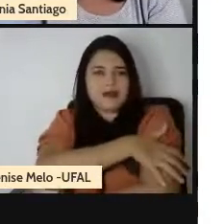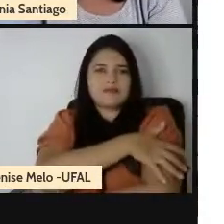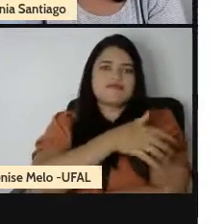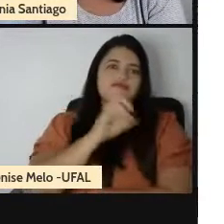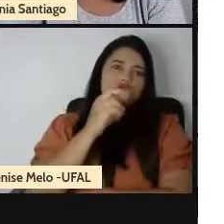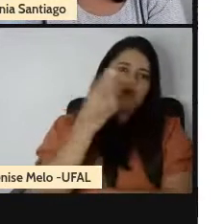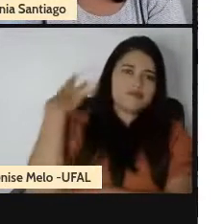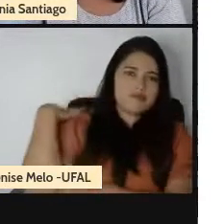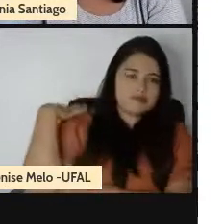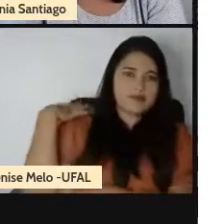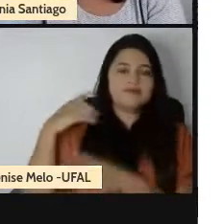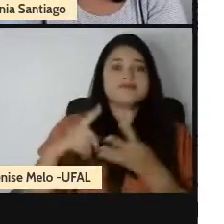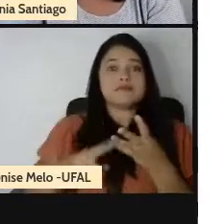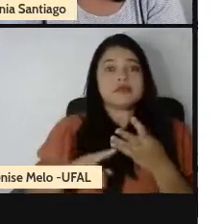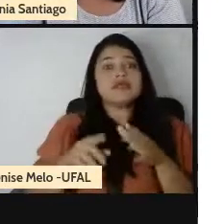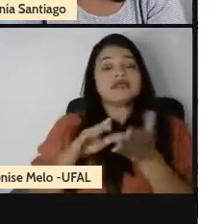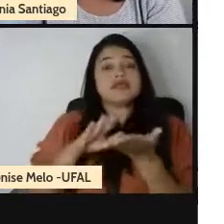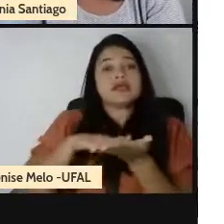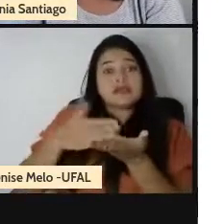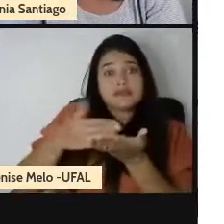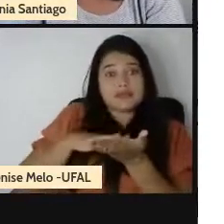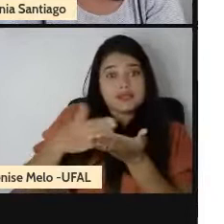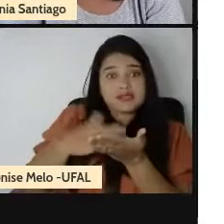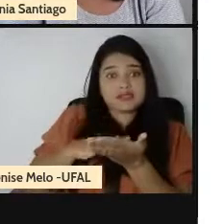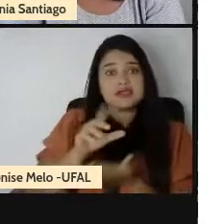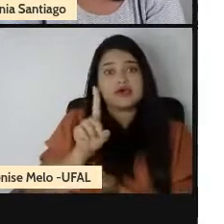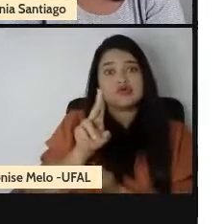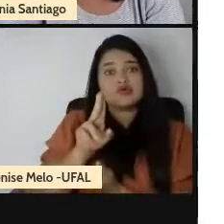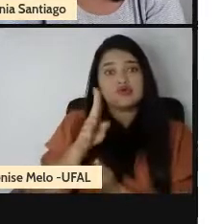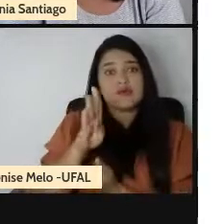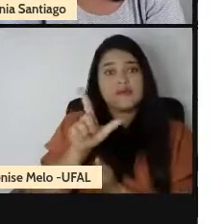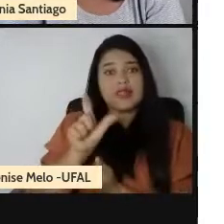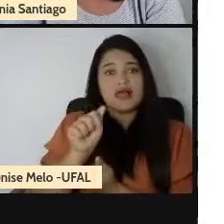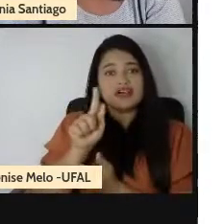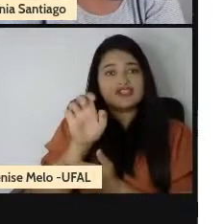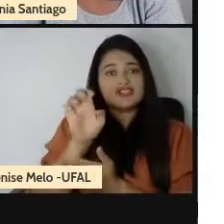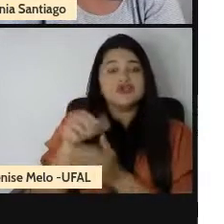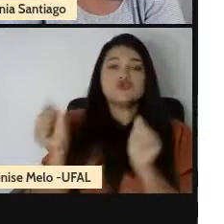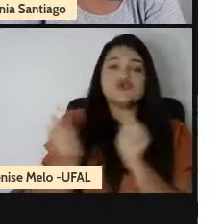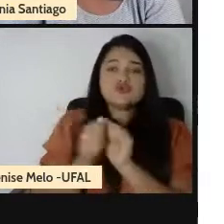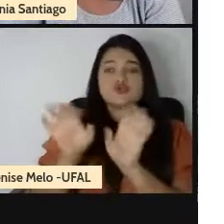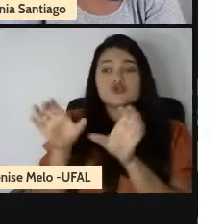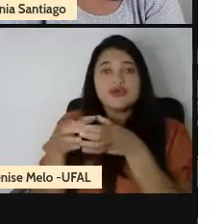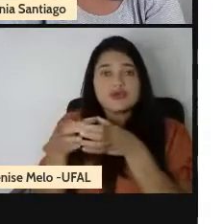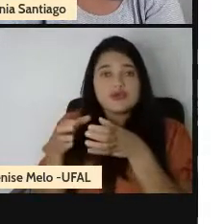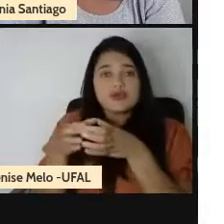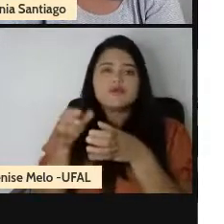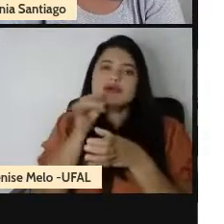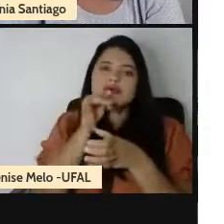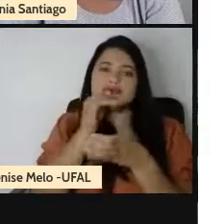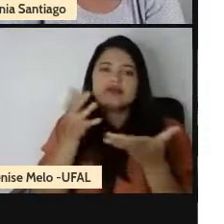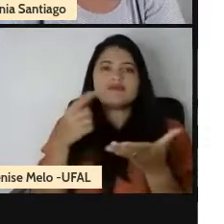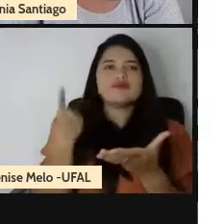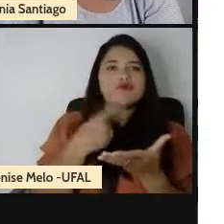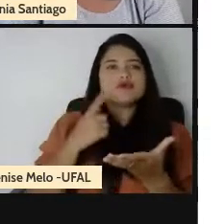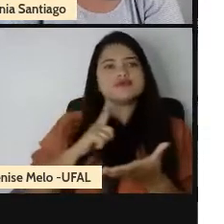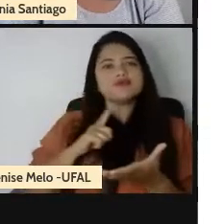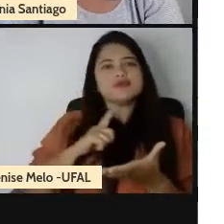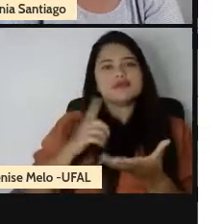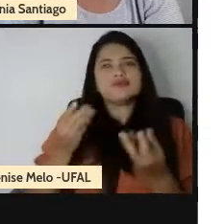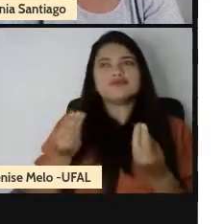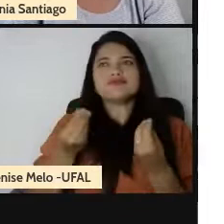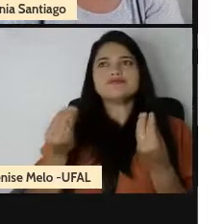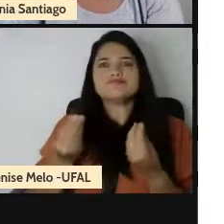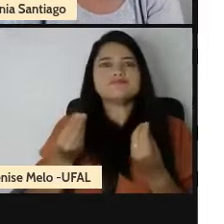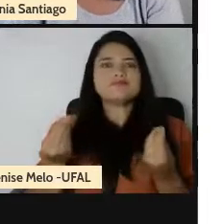A interpretação simultânea com dublagem em equipe, quando a gente tem uma situação normalmente de